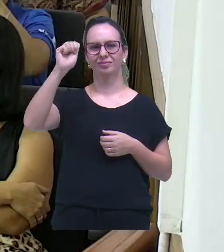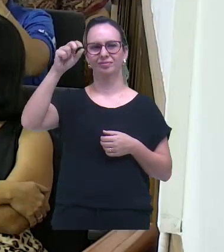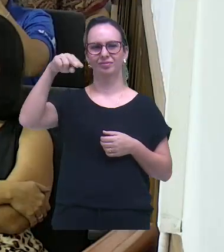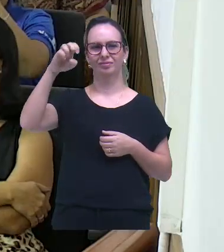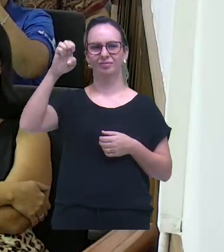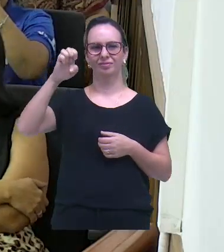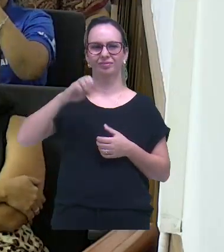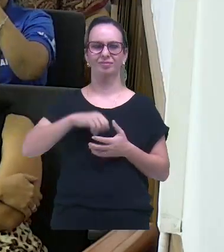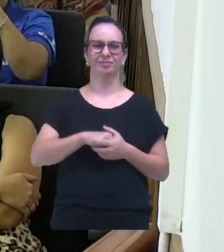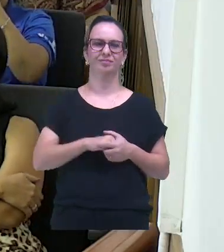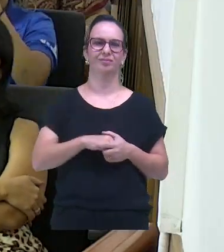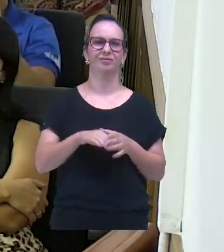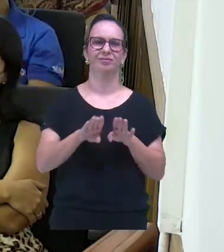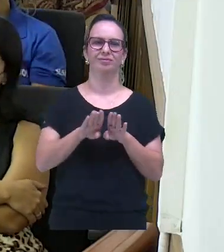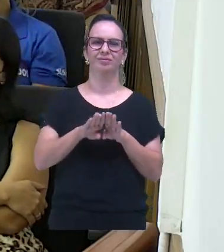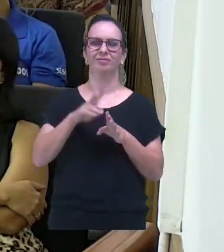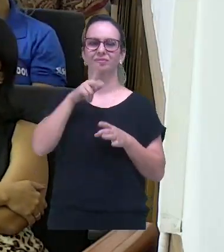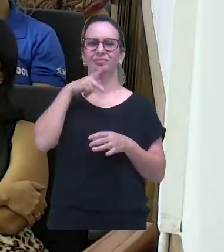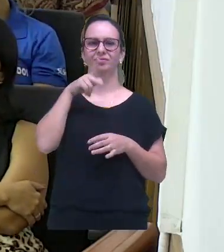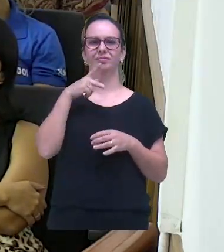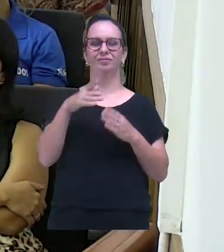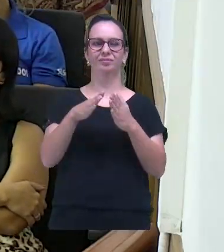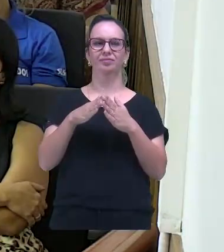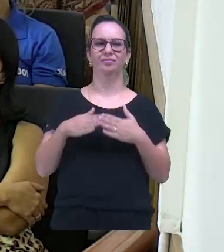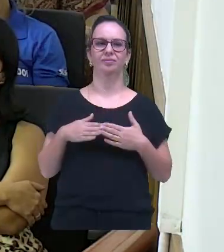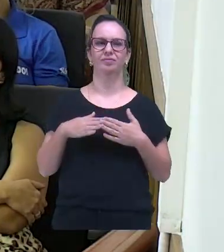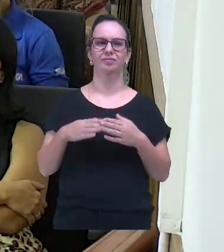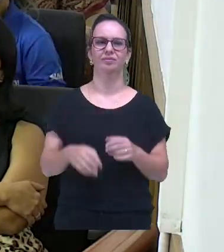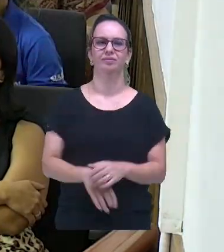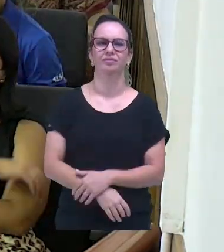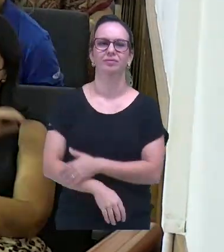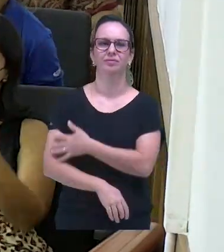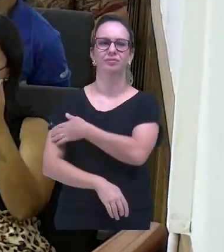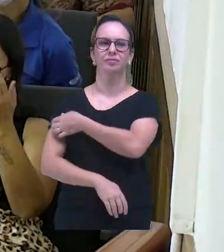também para o seu pronunciamento, por favor.